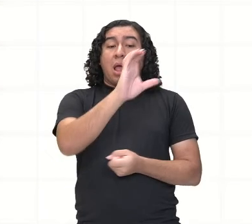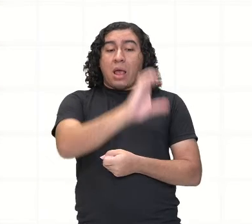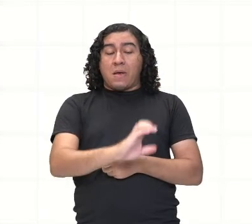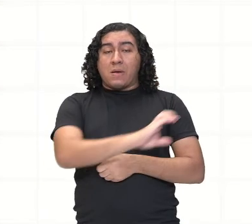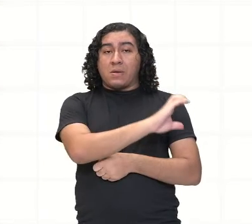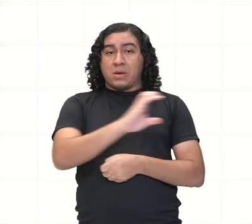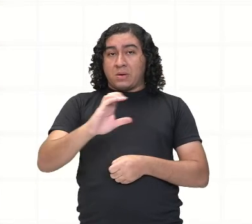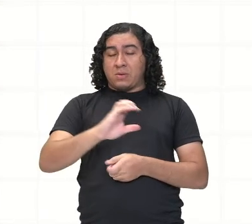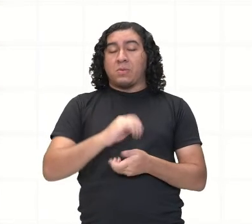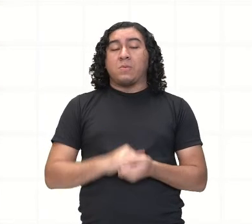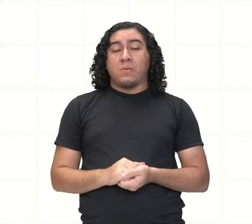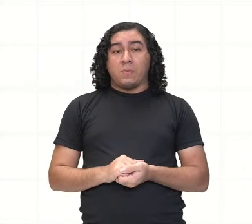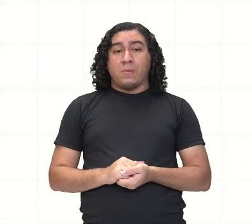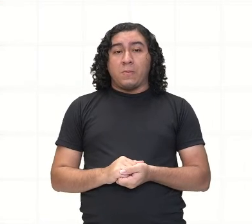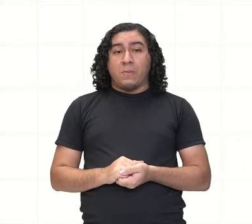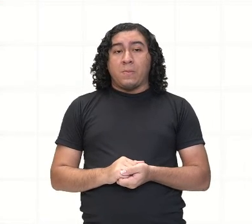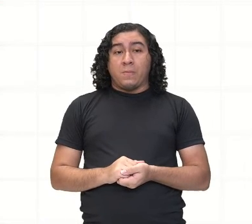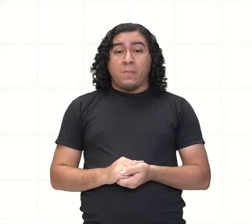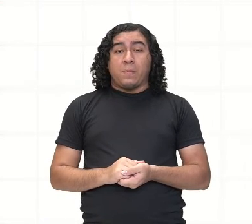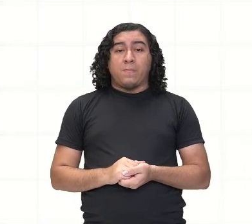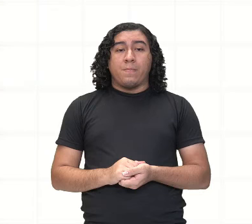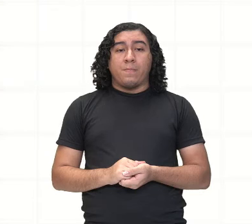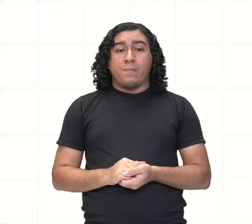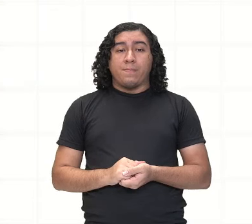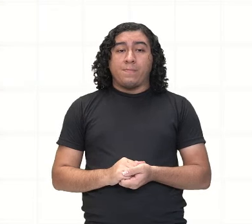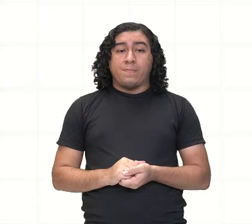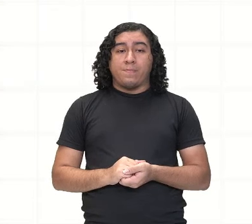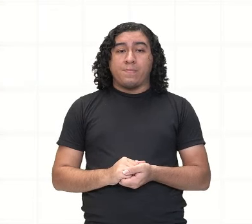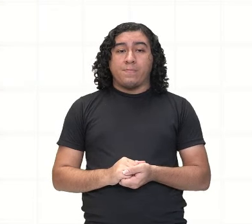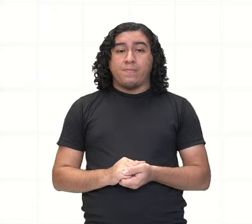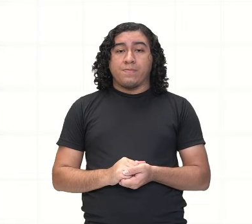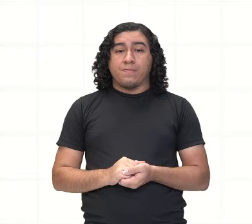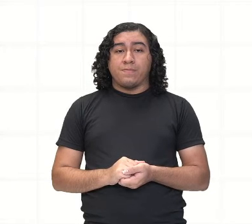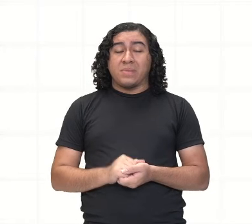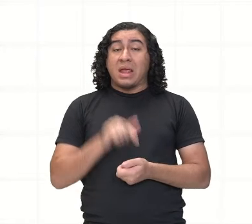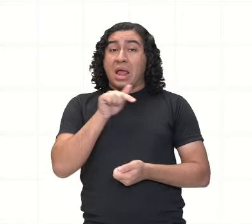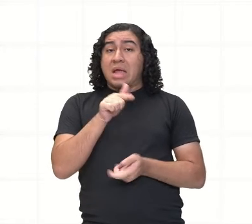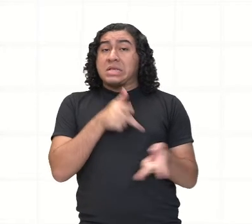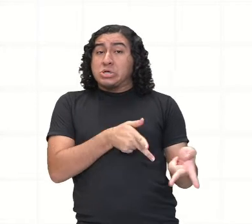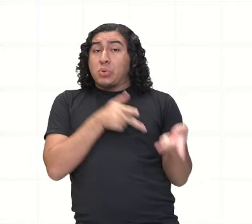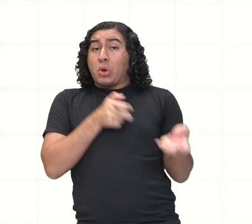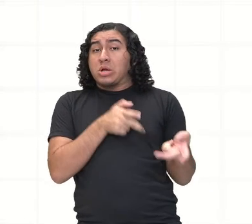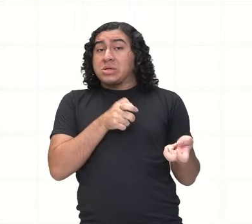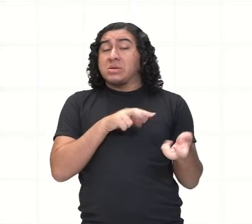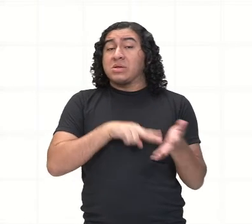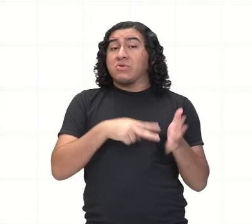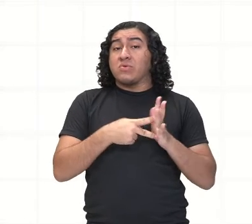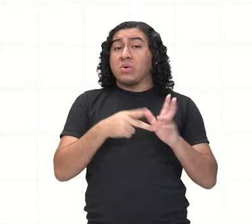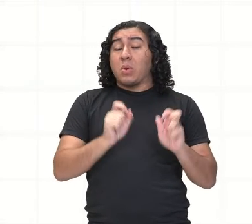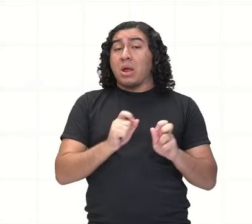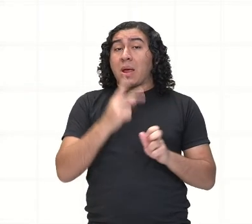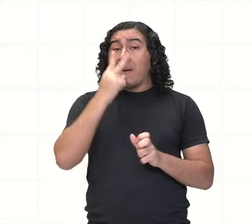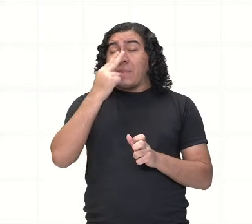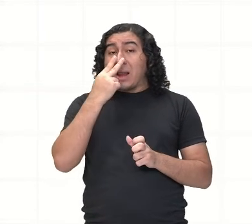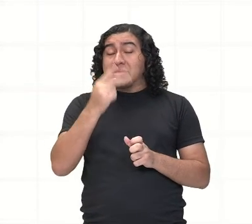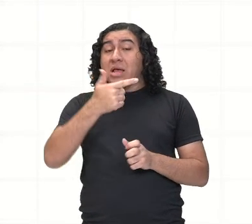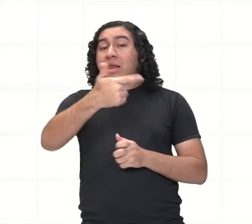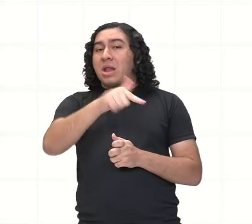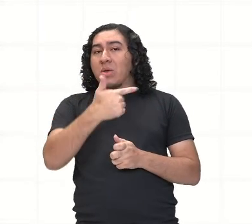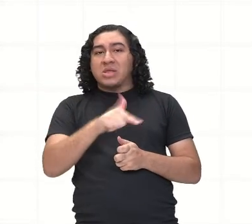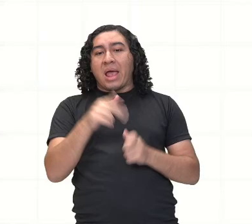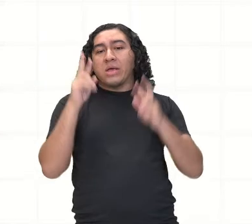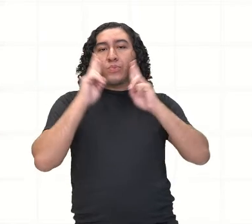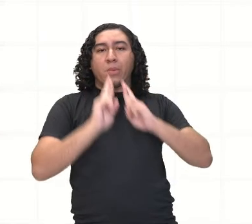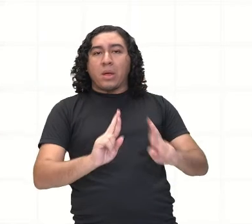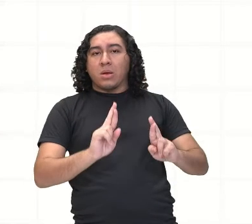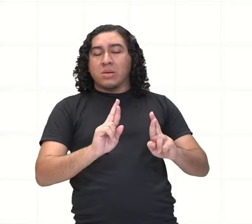exploração econômica, ela muitas vezes resultava em condições desumanas para os indígenas, como